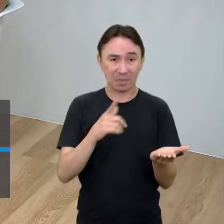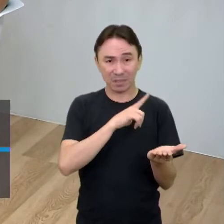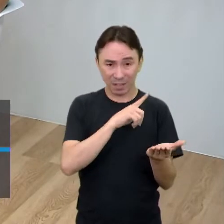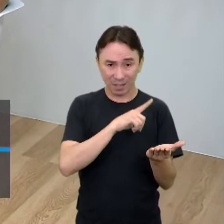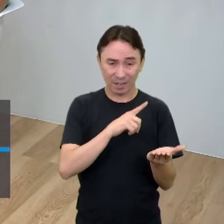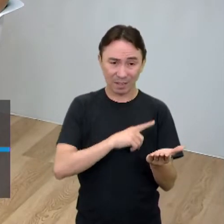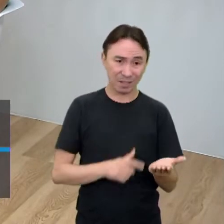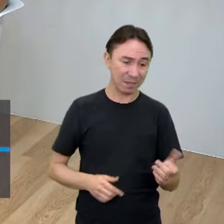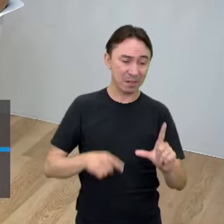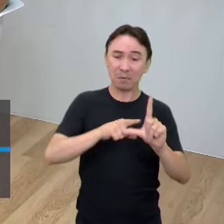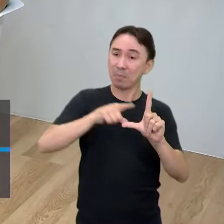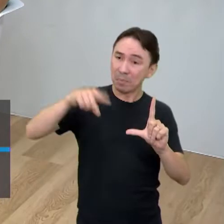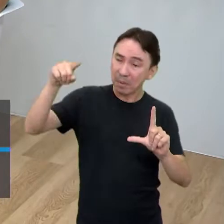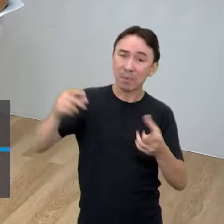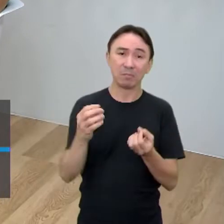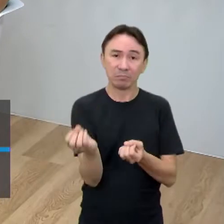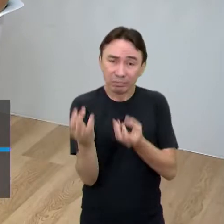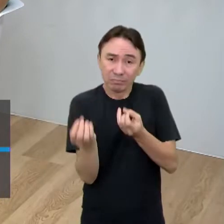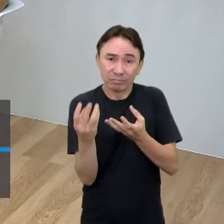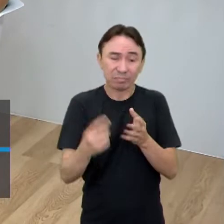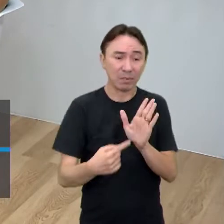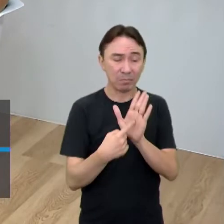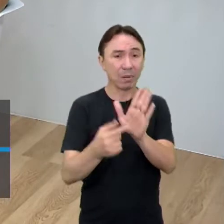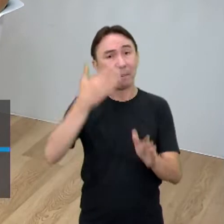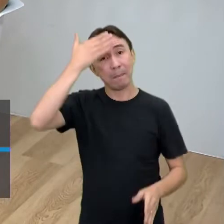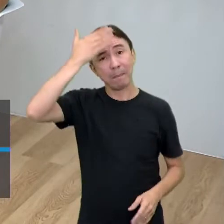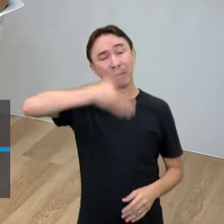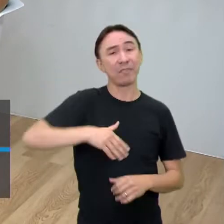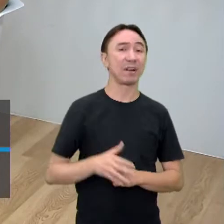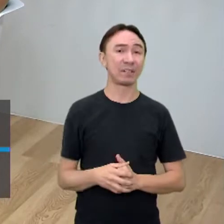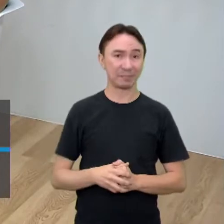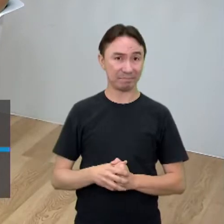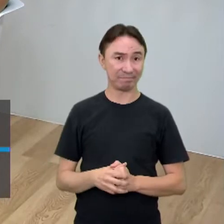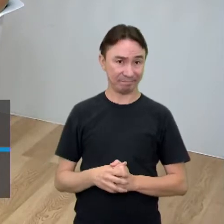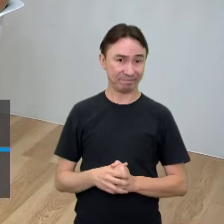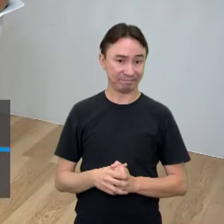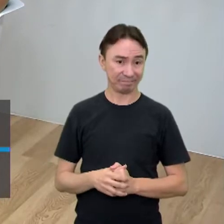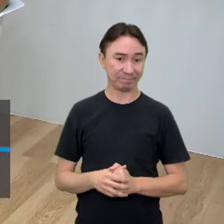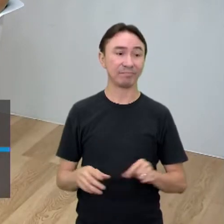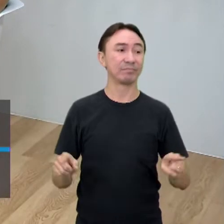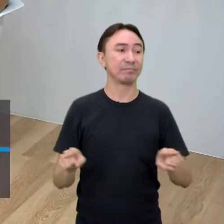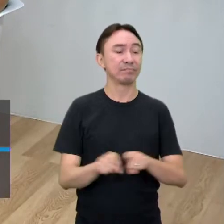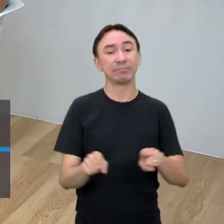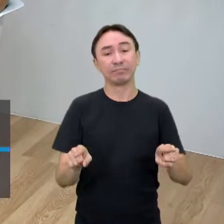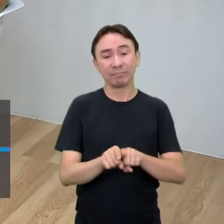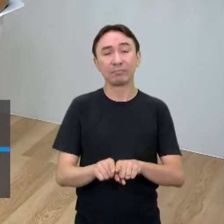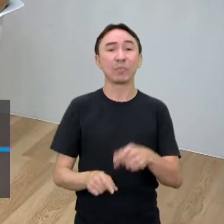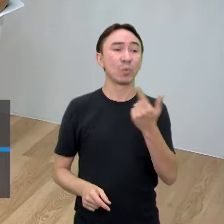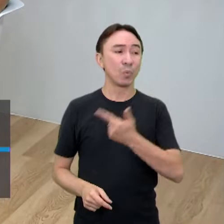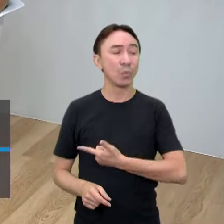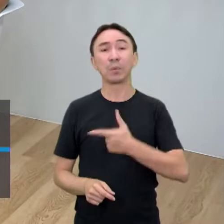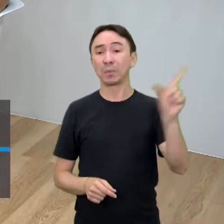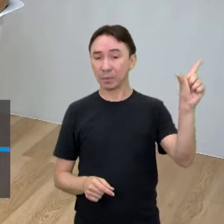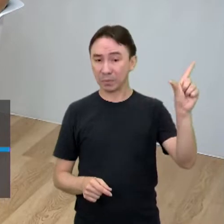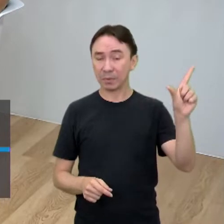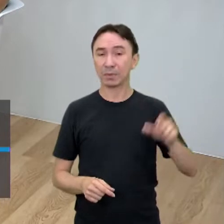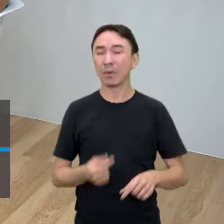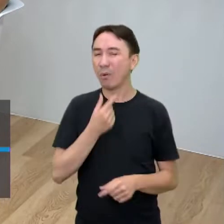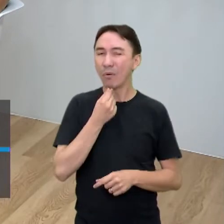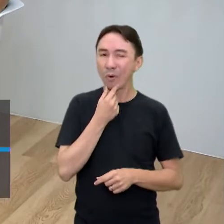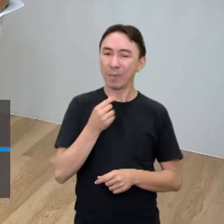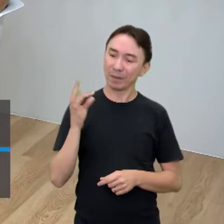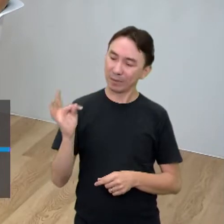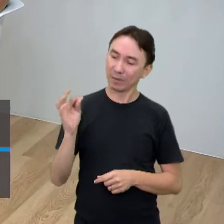pesquisas que mostram isso. E é um outro fator que eu queria ver também com você, Fabi, é que o Thomas Piketty, ele